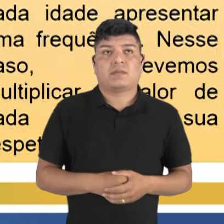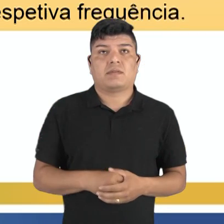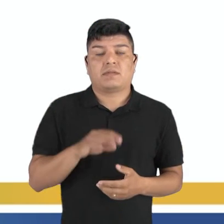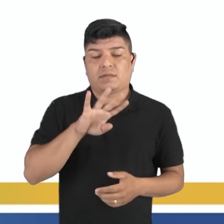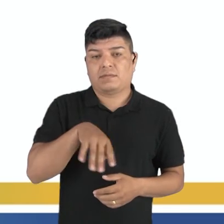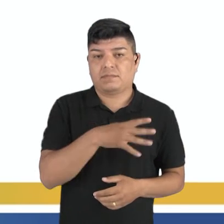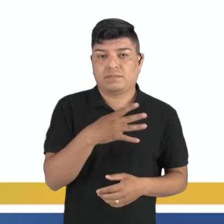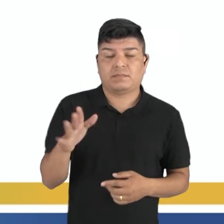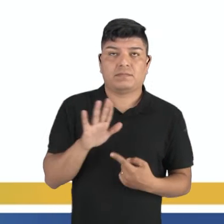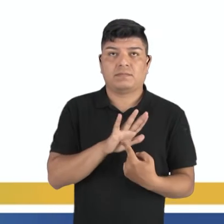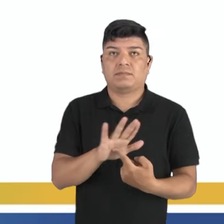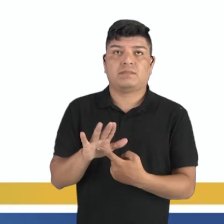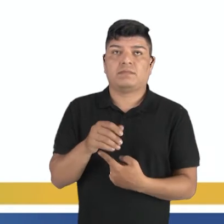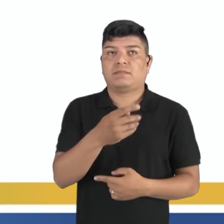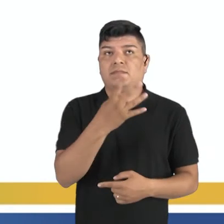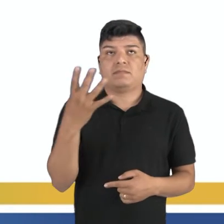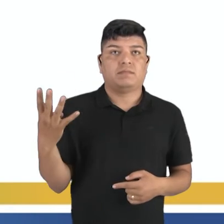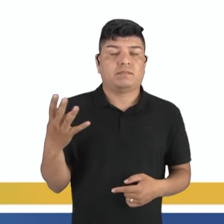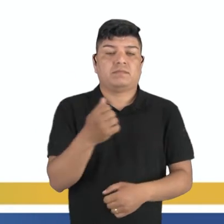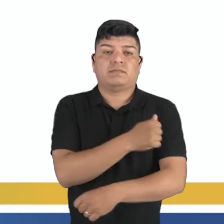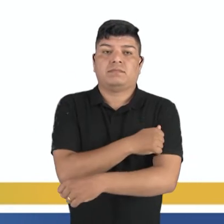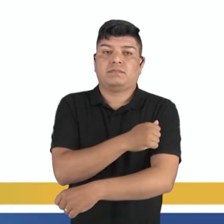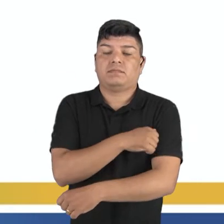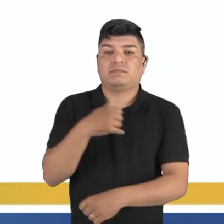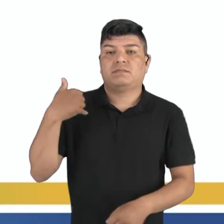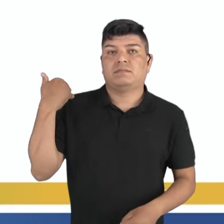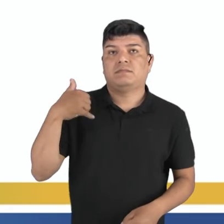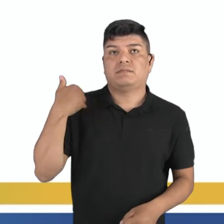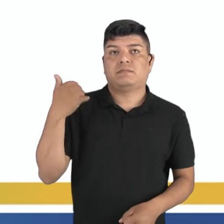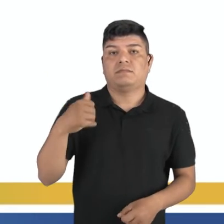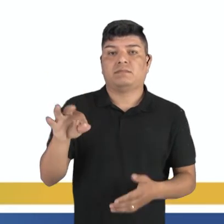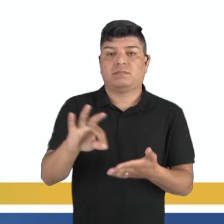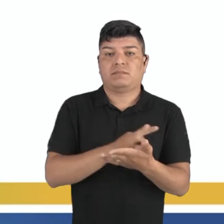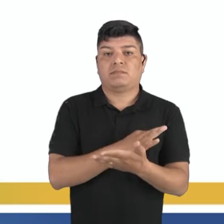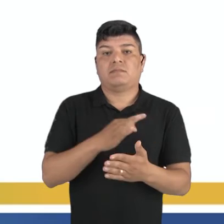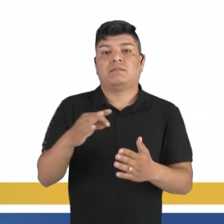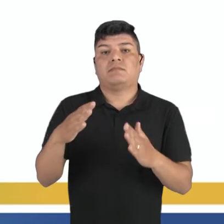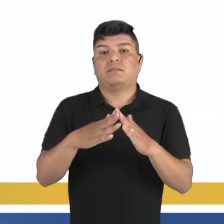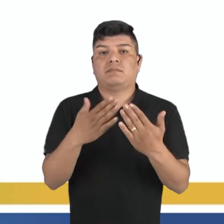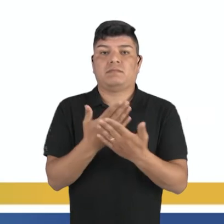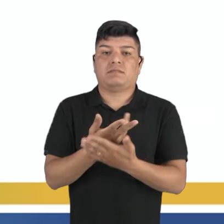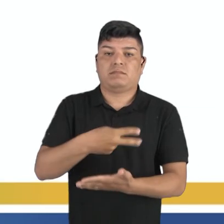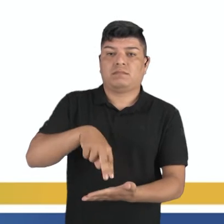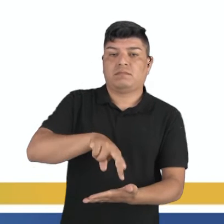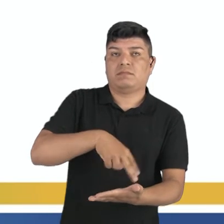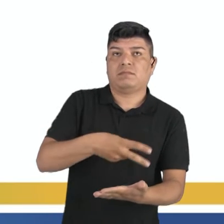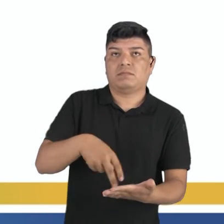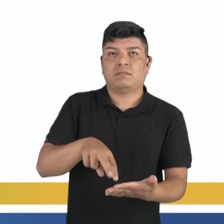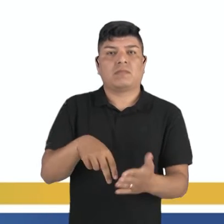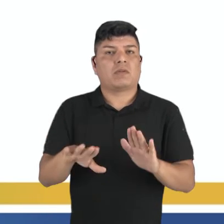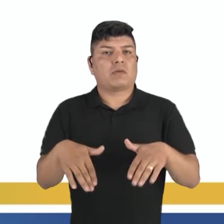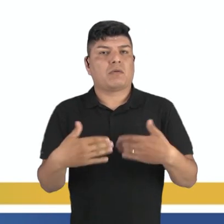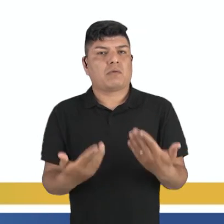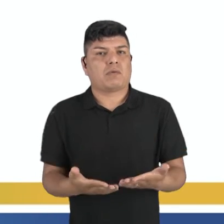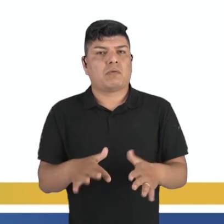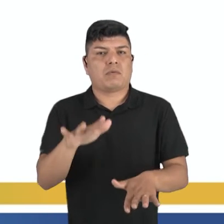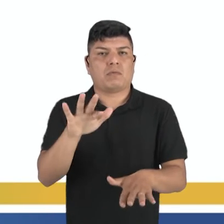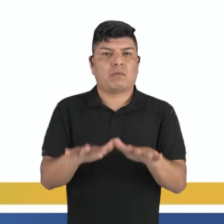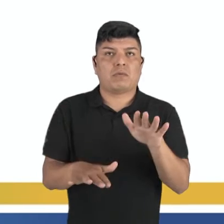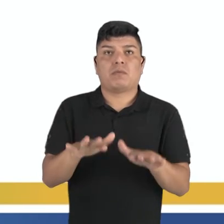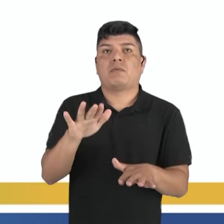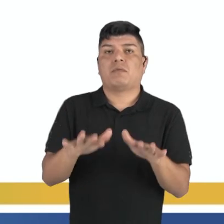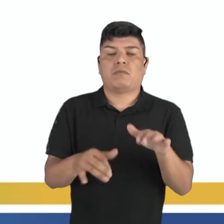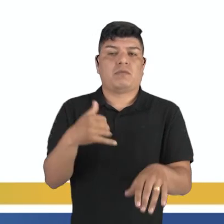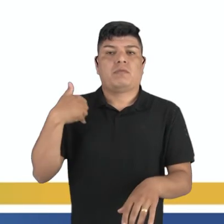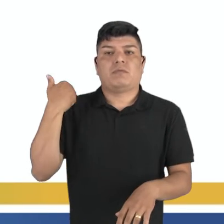tabela ao lado, né, ela indica a quantidade de alunos por idade matriculados numa escola de dança. Então, qual seria a amplitude da